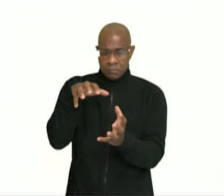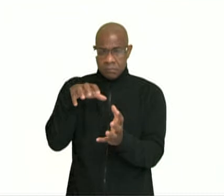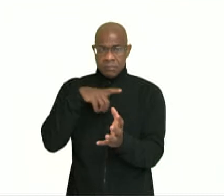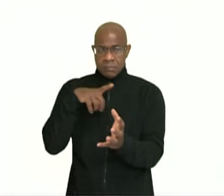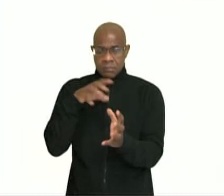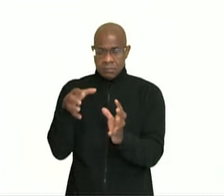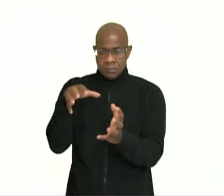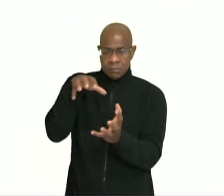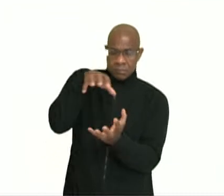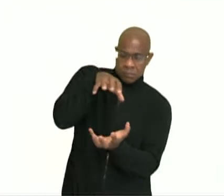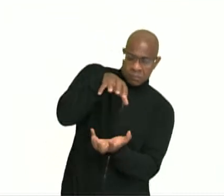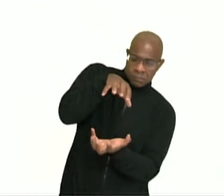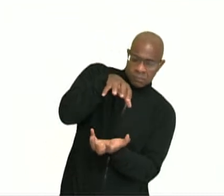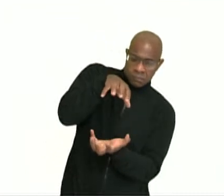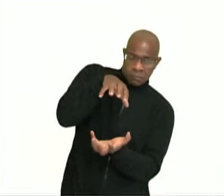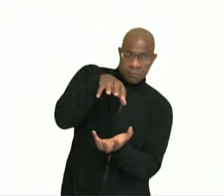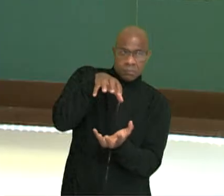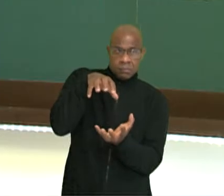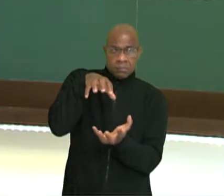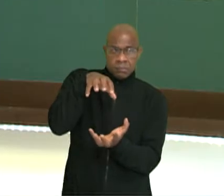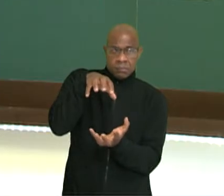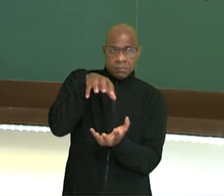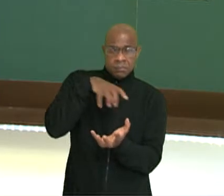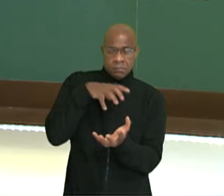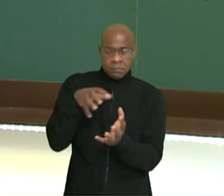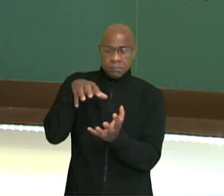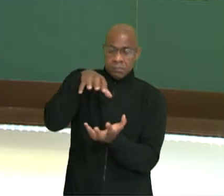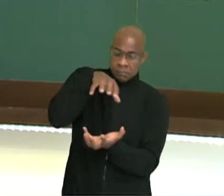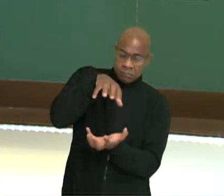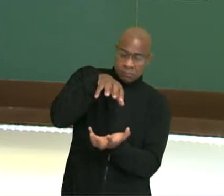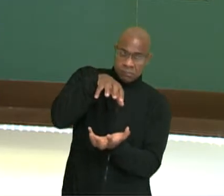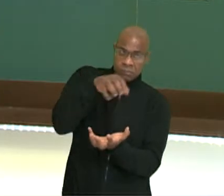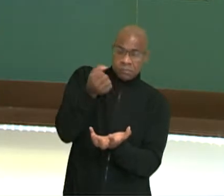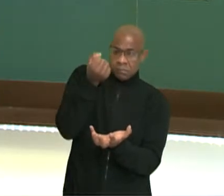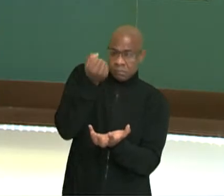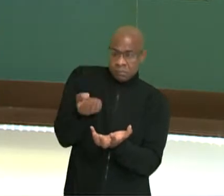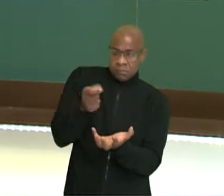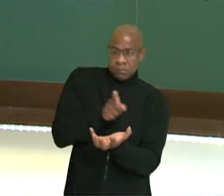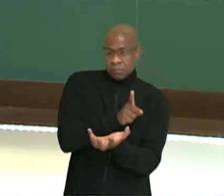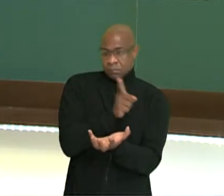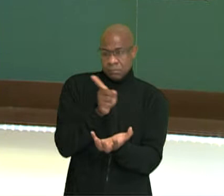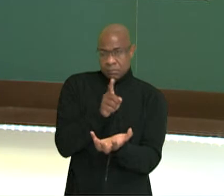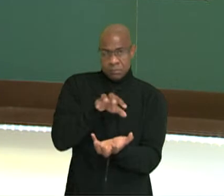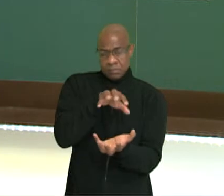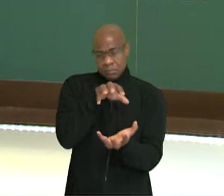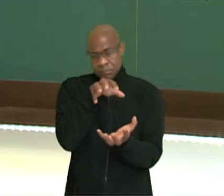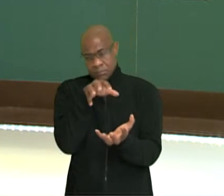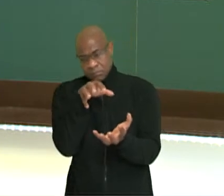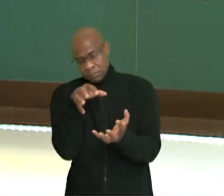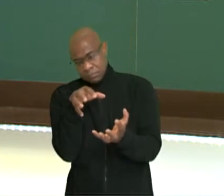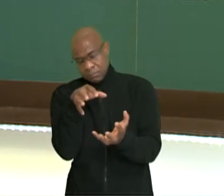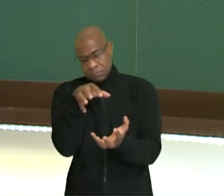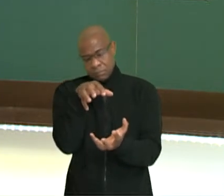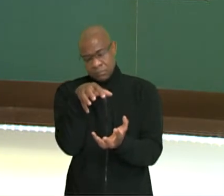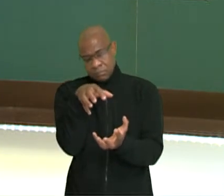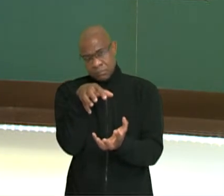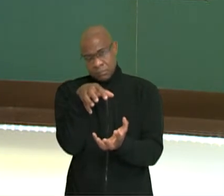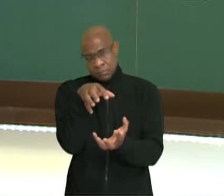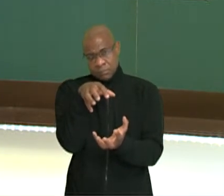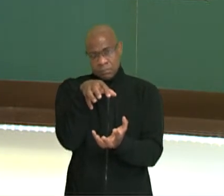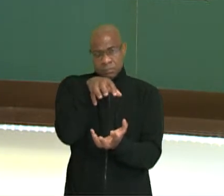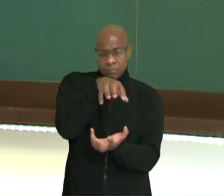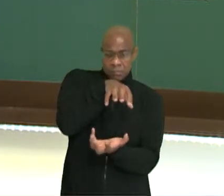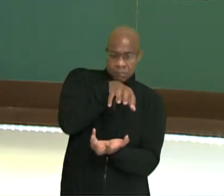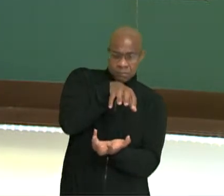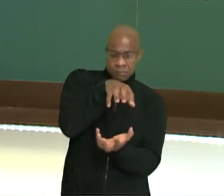cá, né? A inclinação do planeta vem para cá. Se o peso está mais para lá, a inclinação do planeta vai mais para lá.